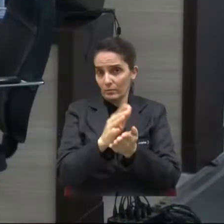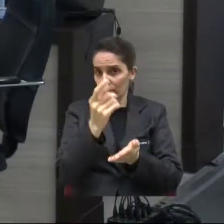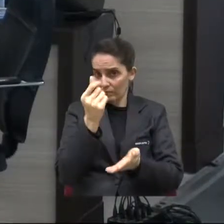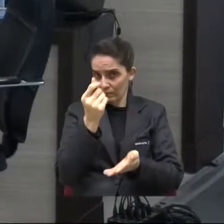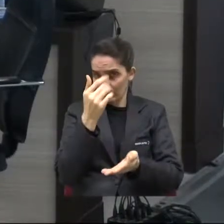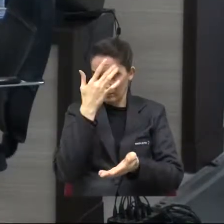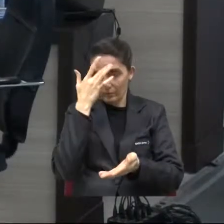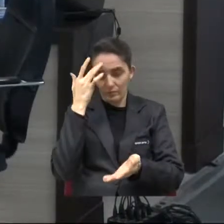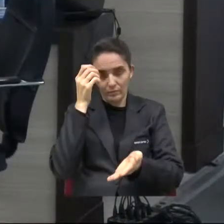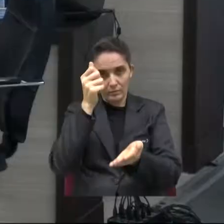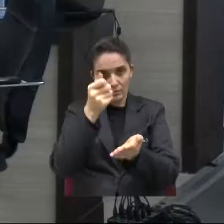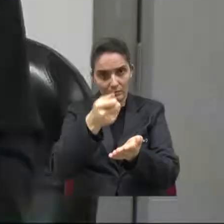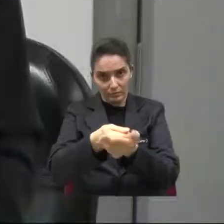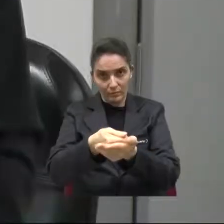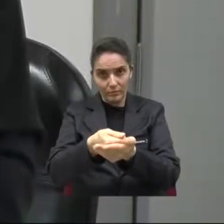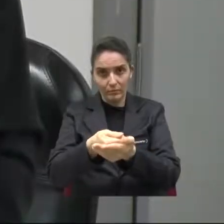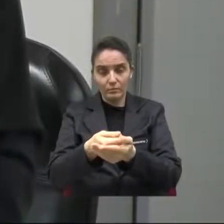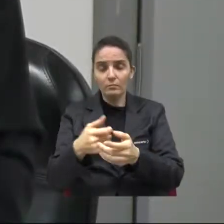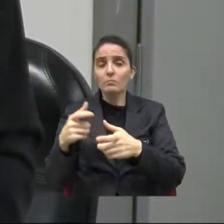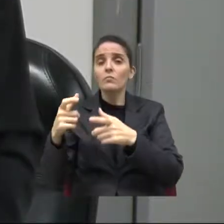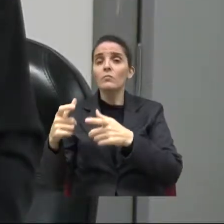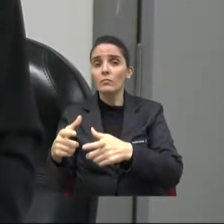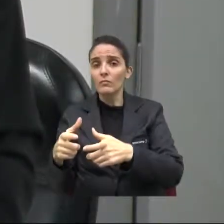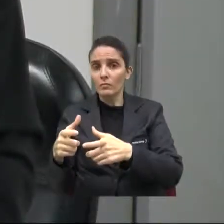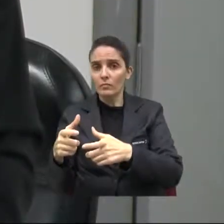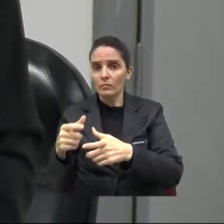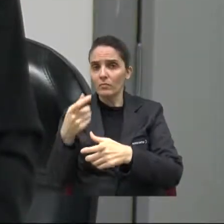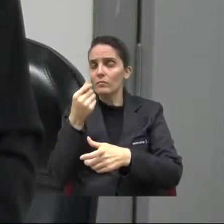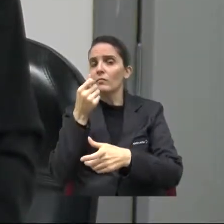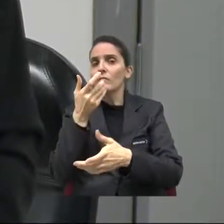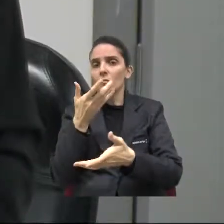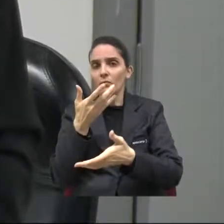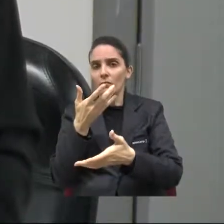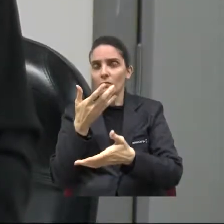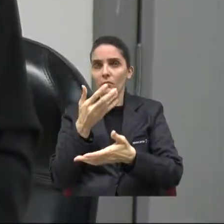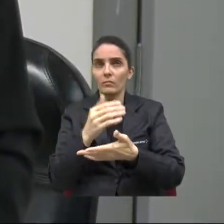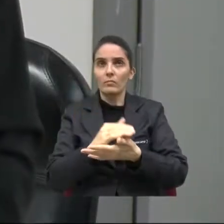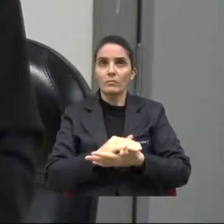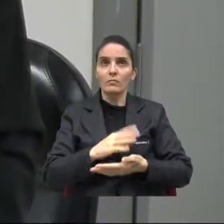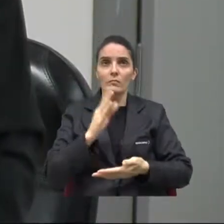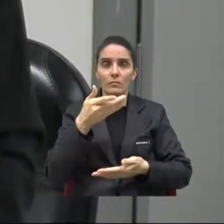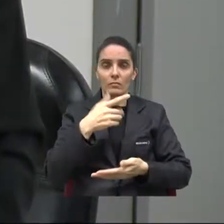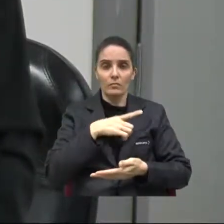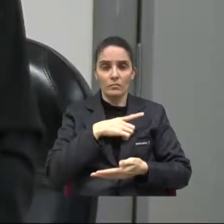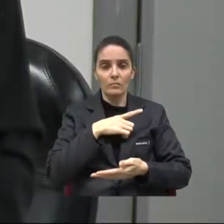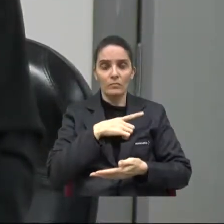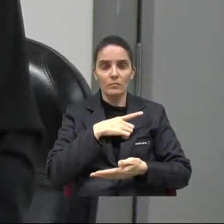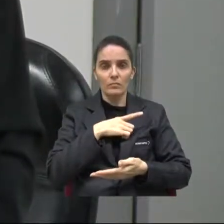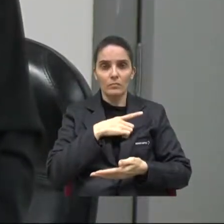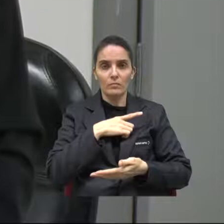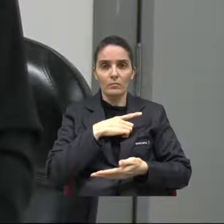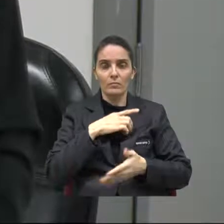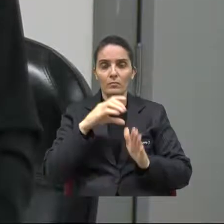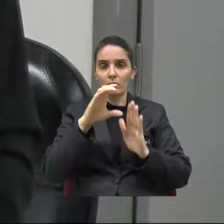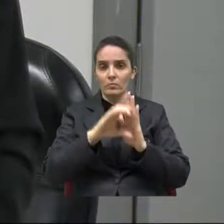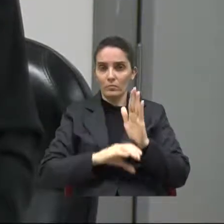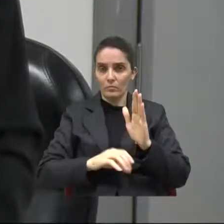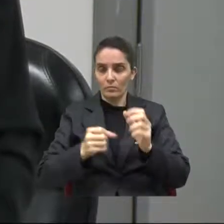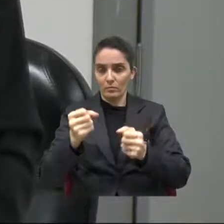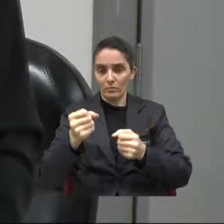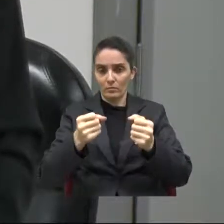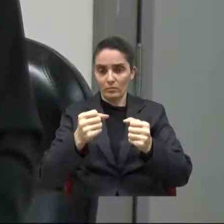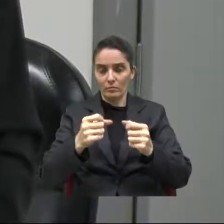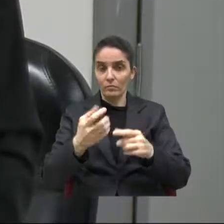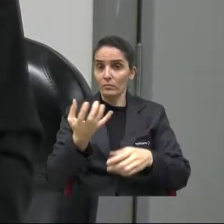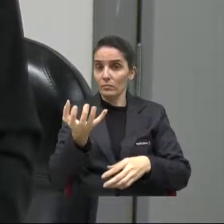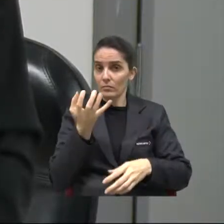próprio trânsito. Sabemos que já existe essa prerrogativa no Código de Trânsito, mas queremos garantir em Limeira